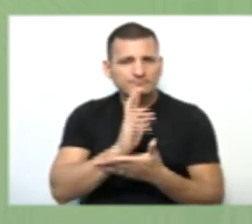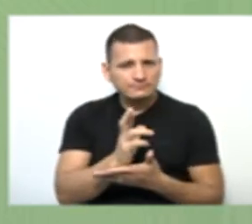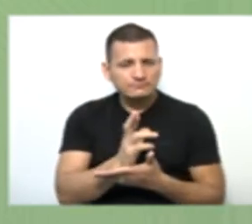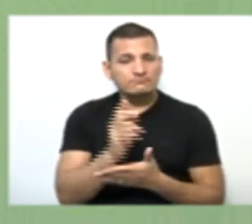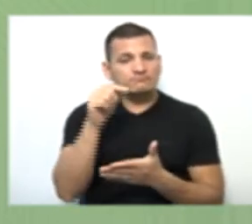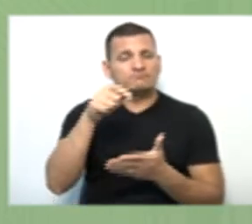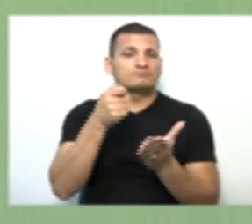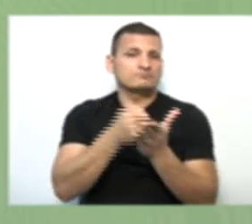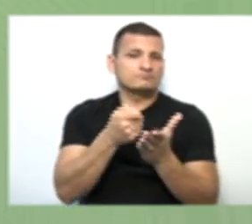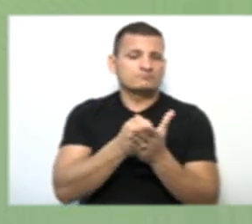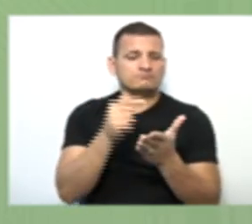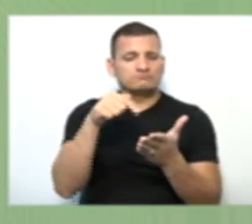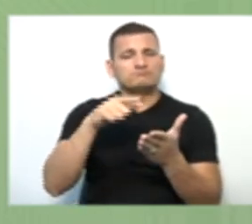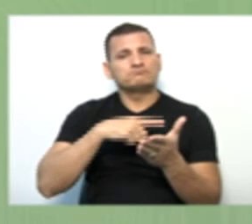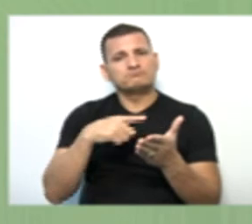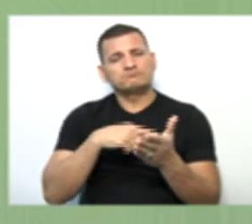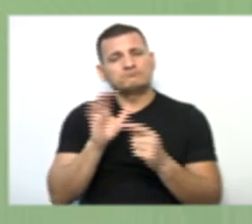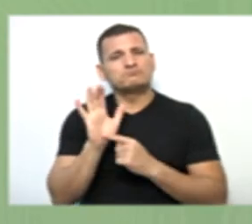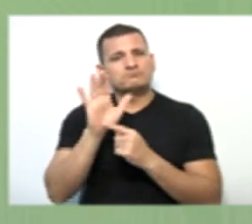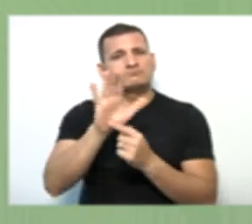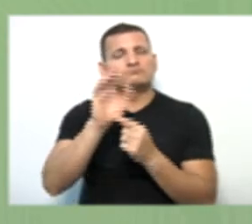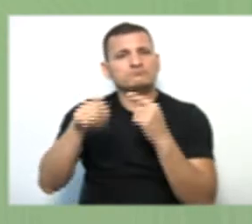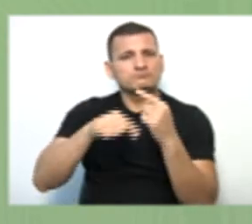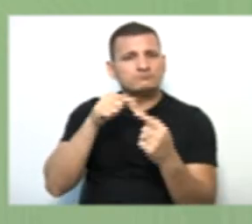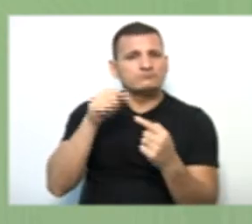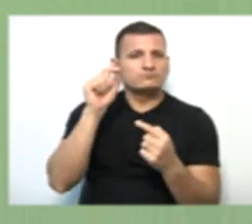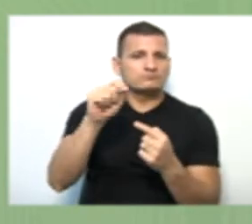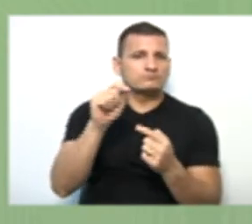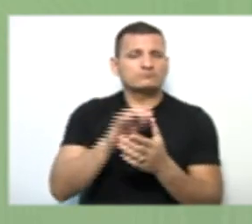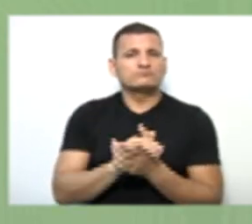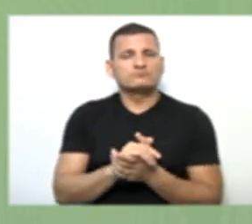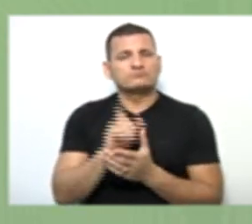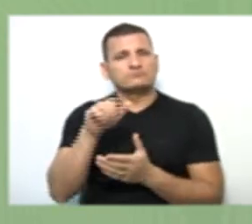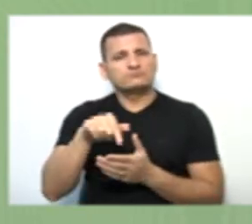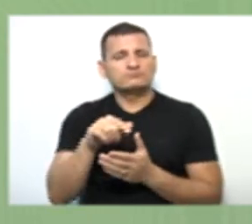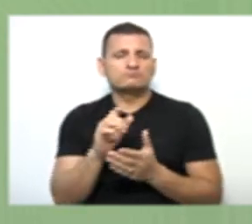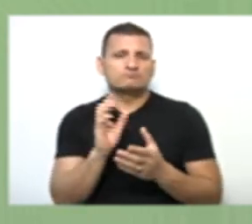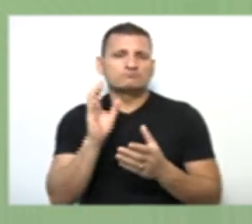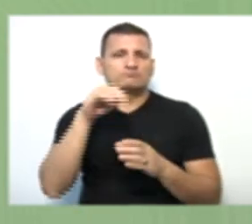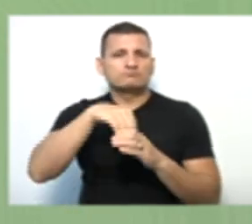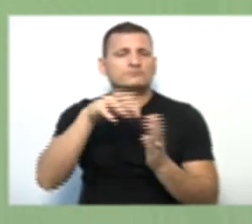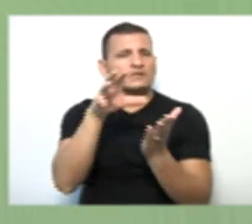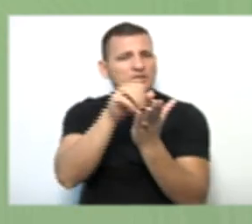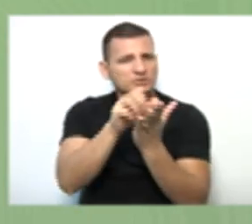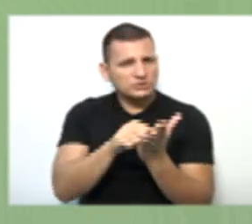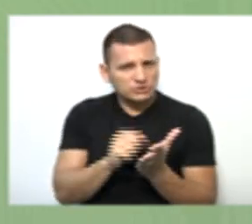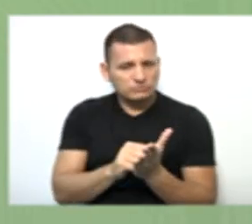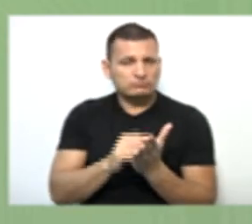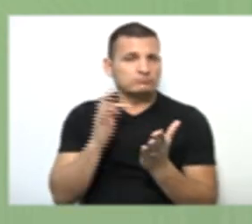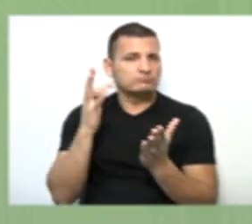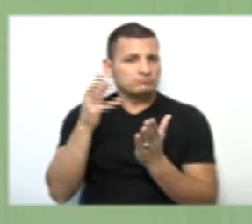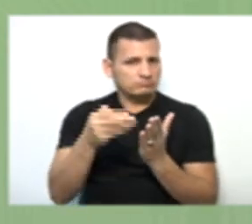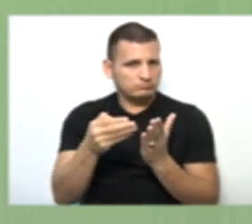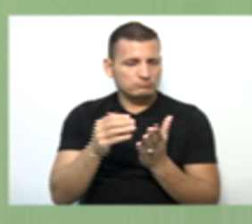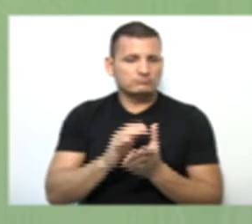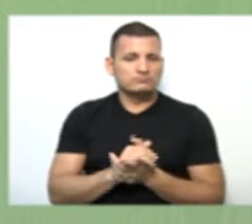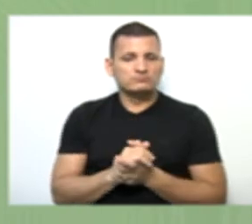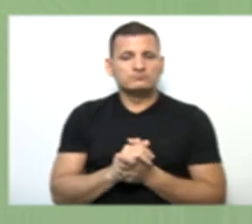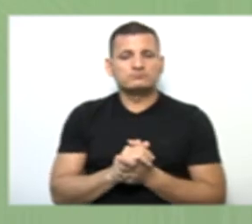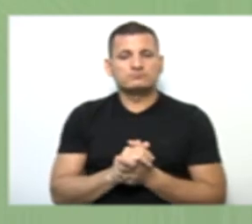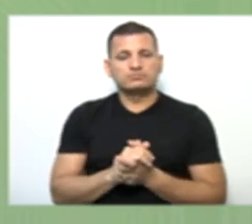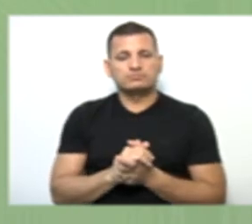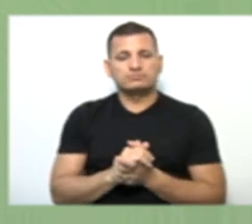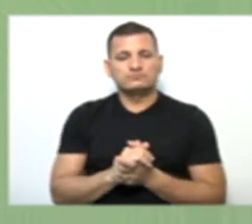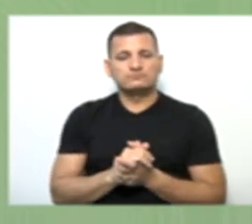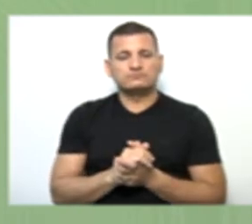a movimentação analítica das contas escrituradas no diário e constante no balanço, e deve